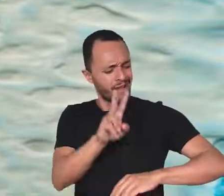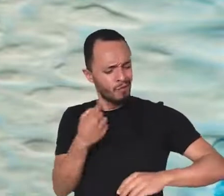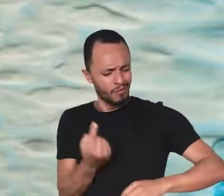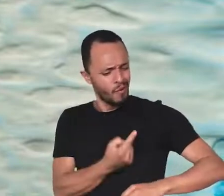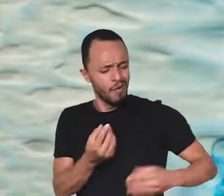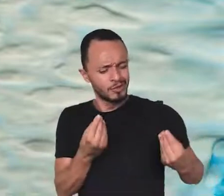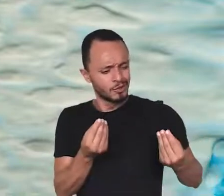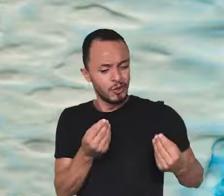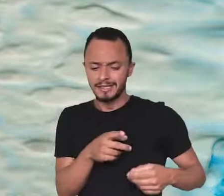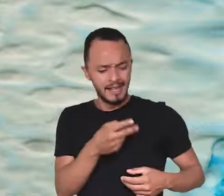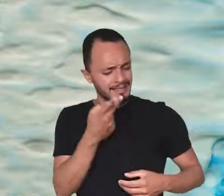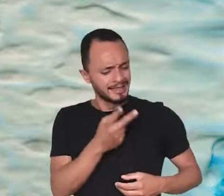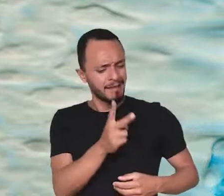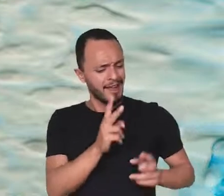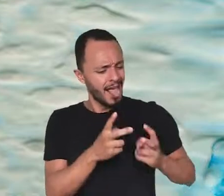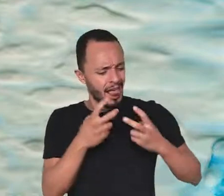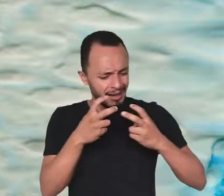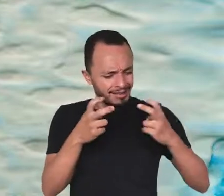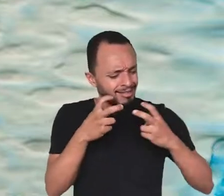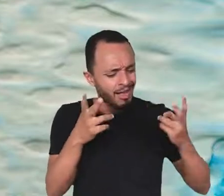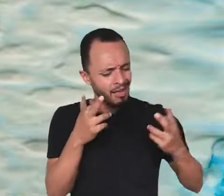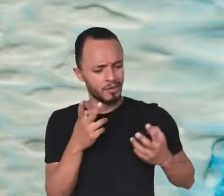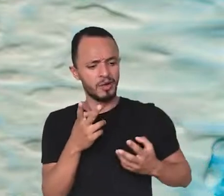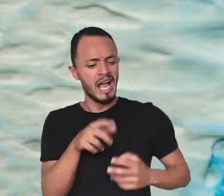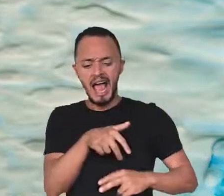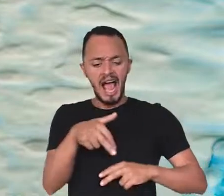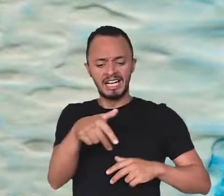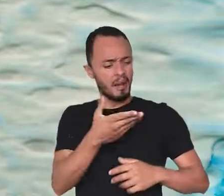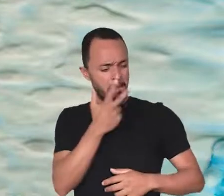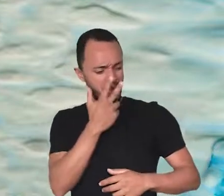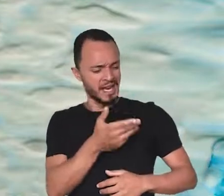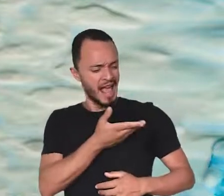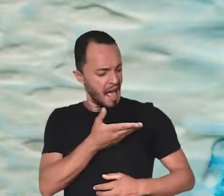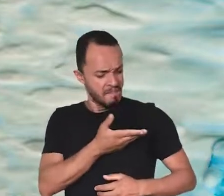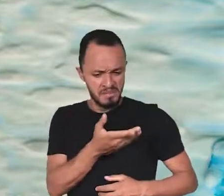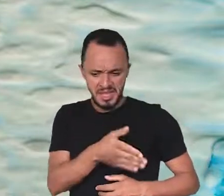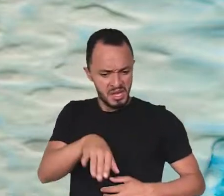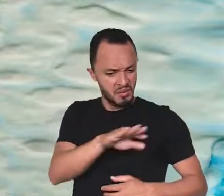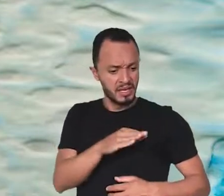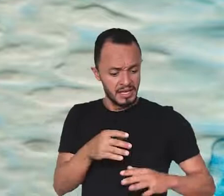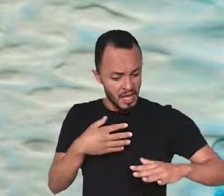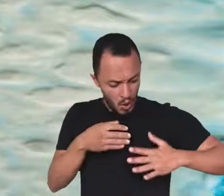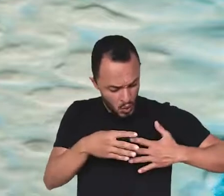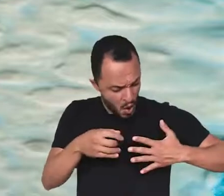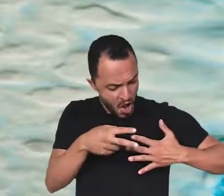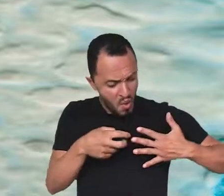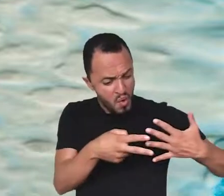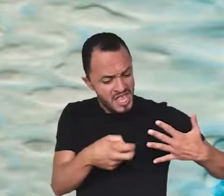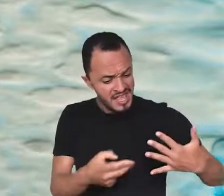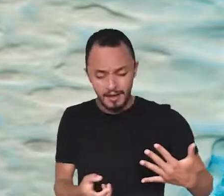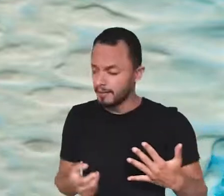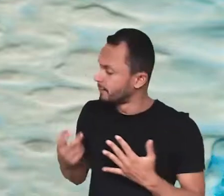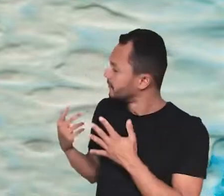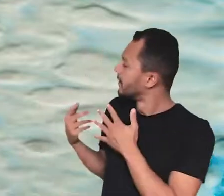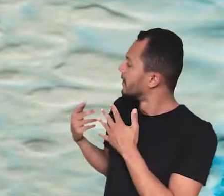nossos valores. Sempre falando alto, andando como se estivesse com seus amigos. Essas unhas